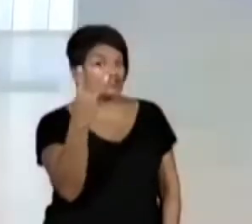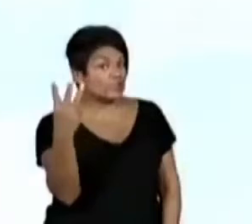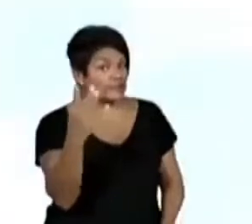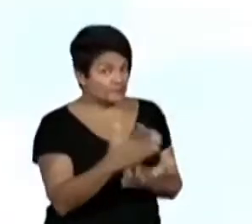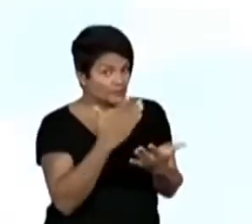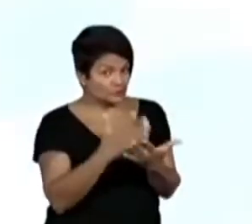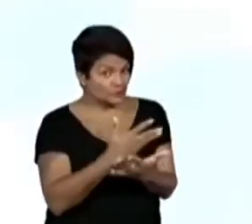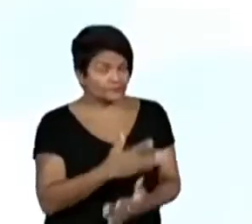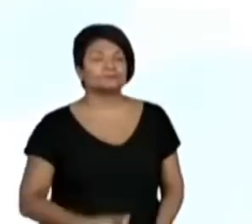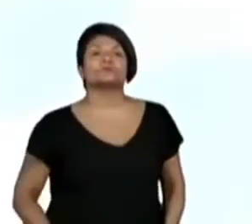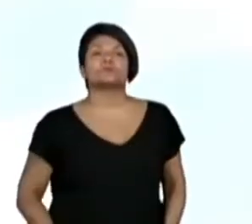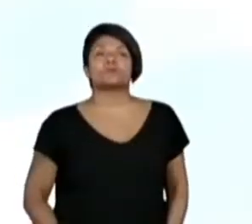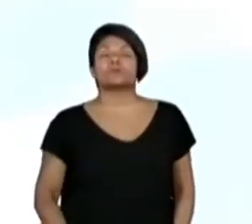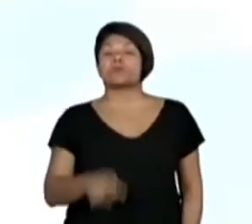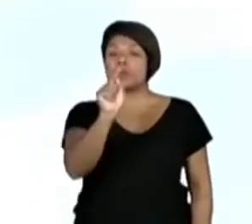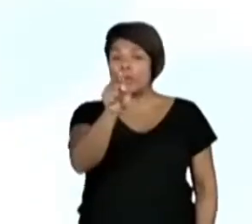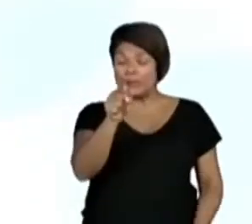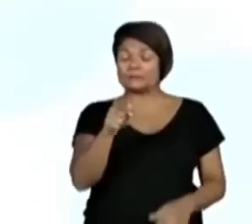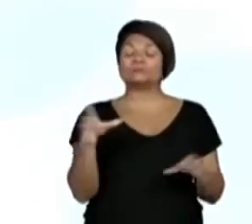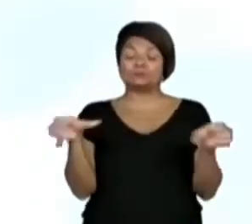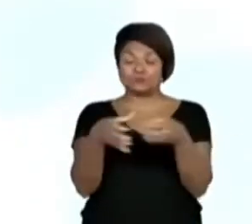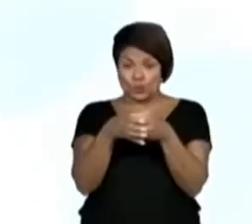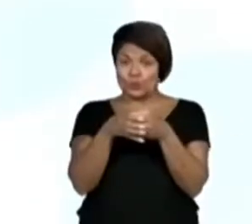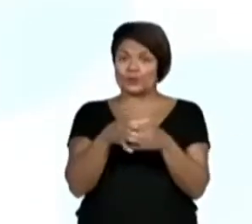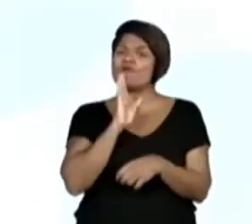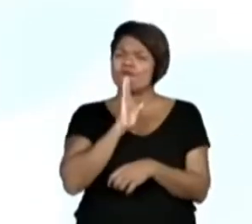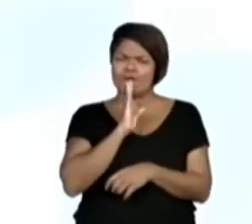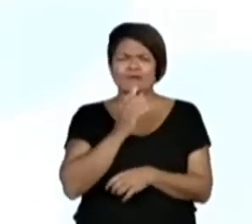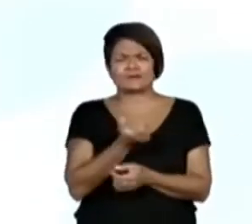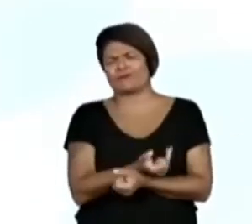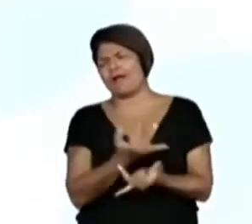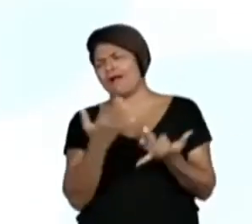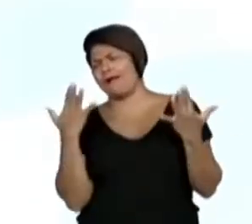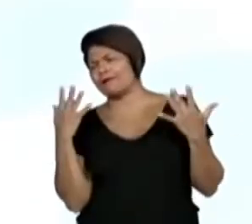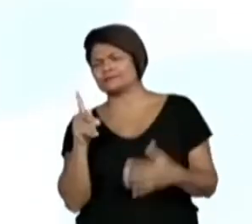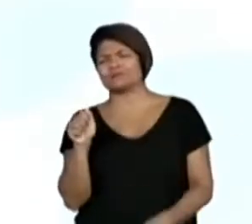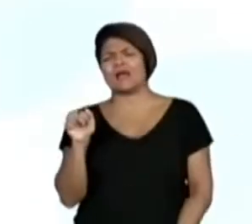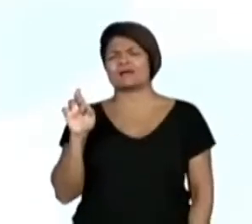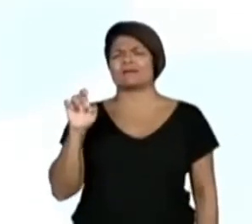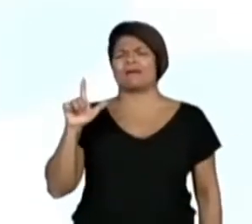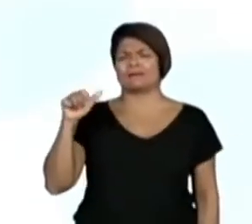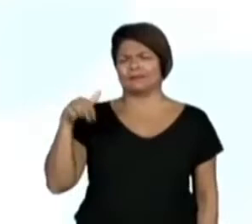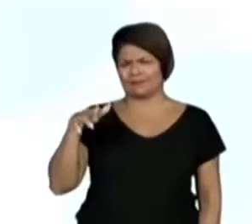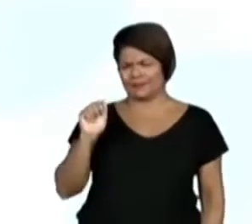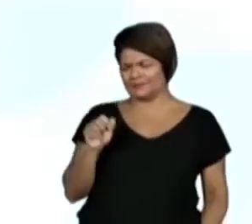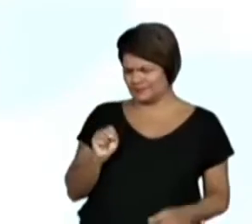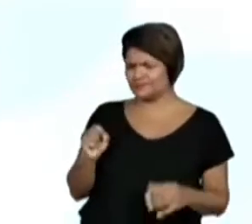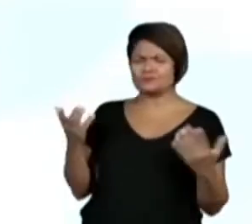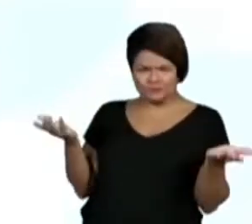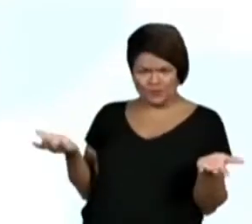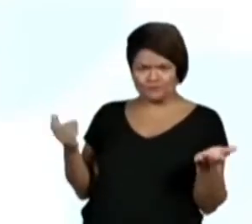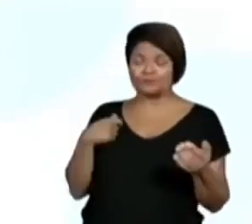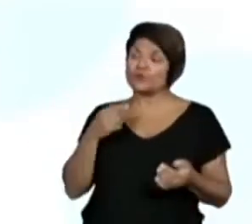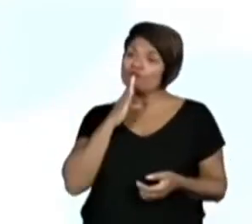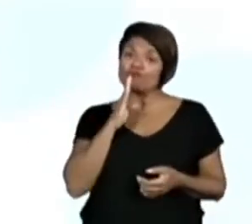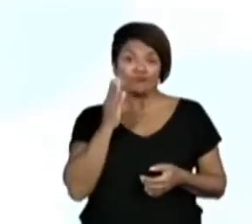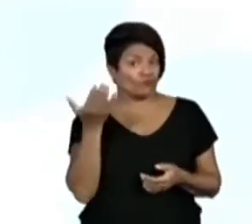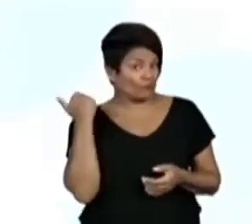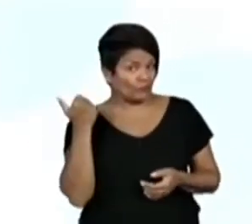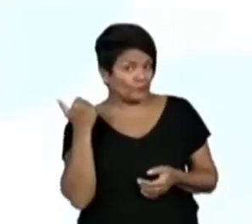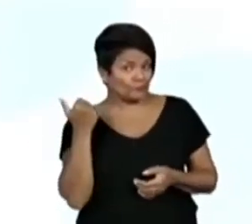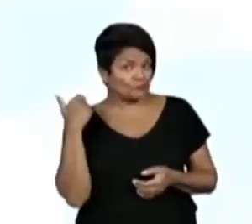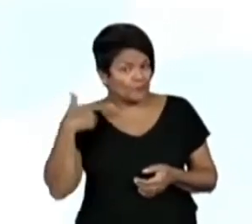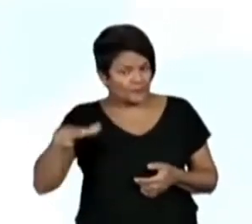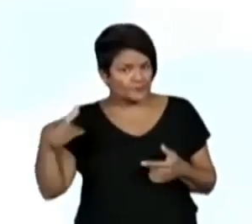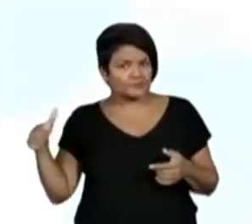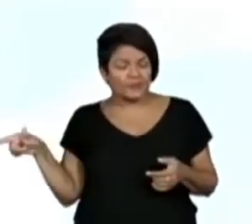só, você e a sua turma conhecem muitas parlendas, não é mesmo? Que tal conhecer mais algumas? Da lista a seguir,